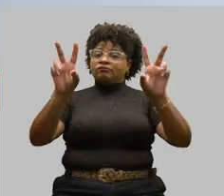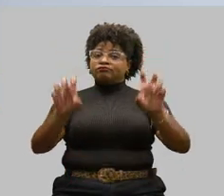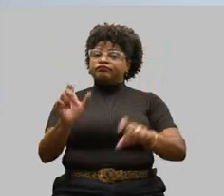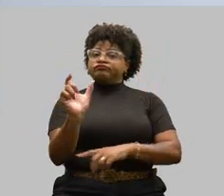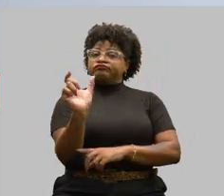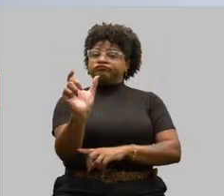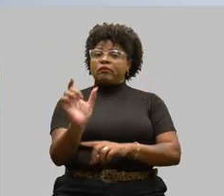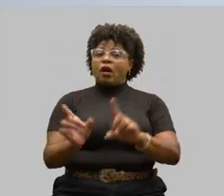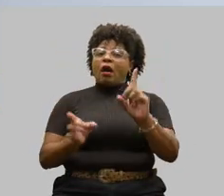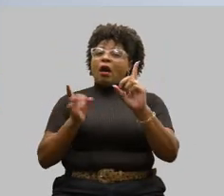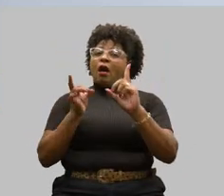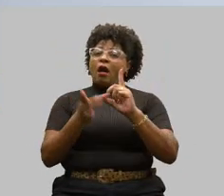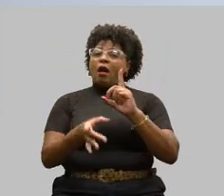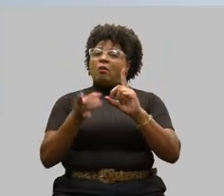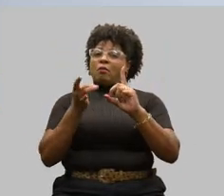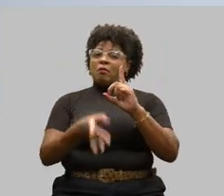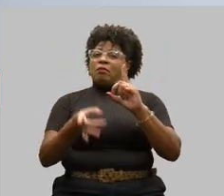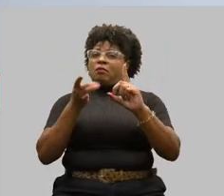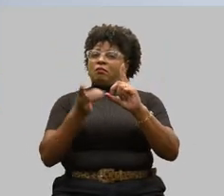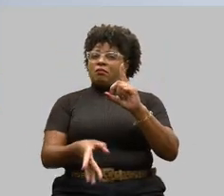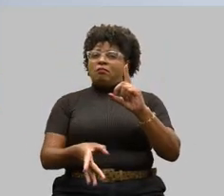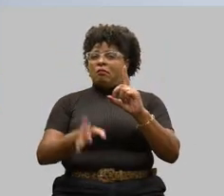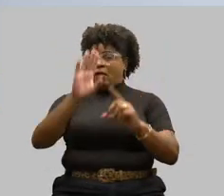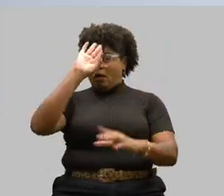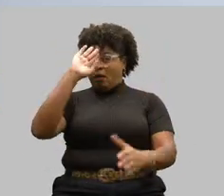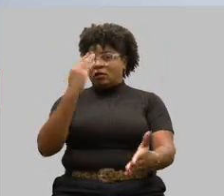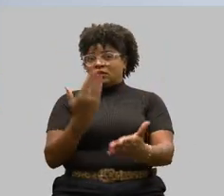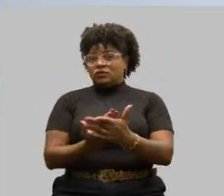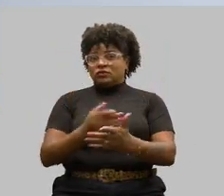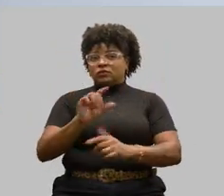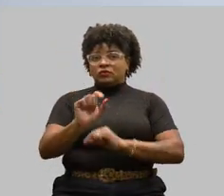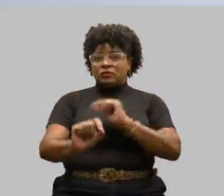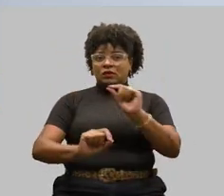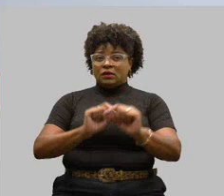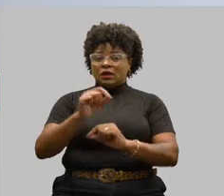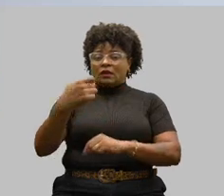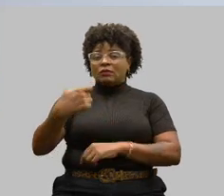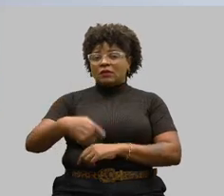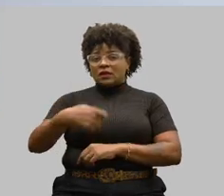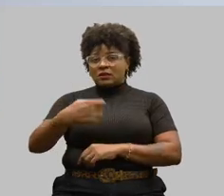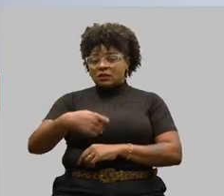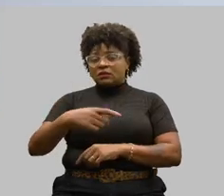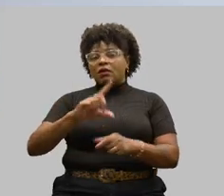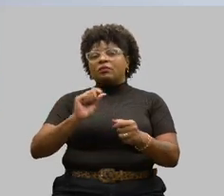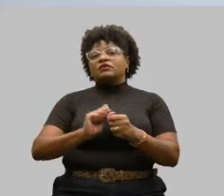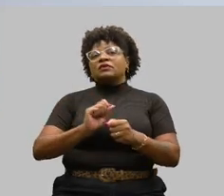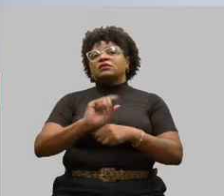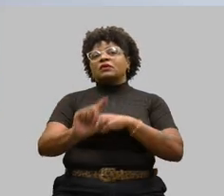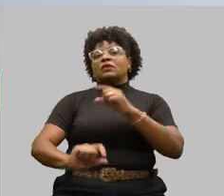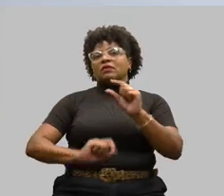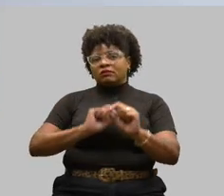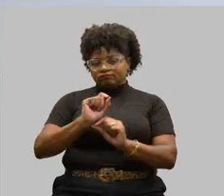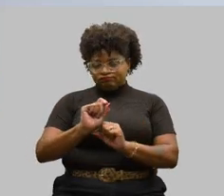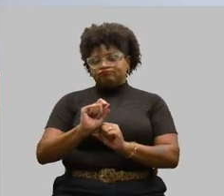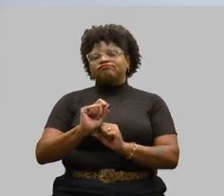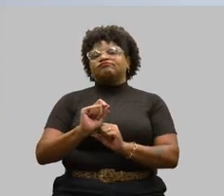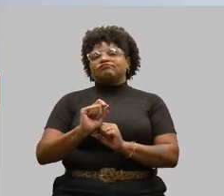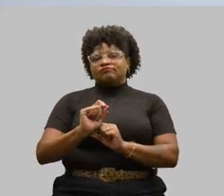que nós precisamos através de ações como esta é de